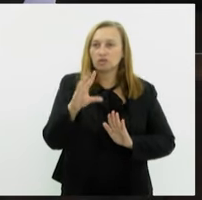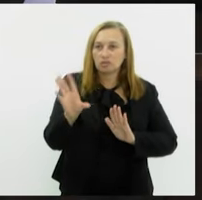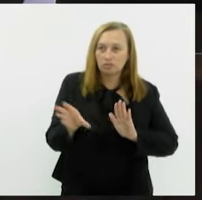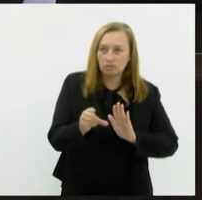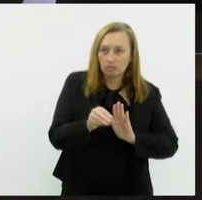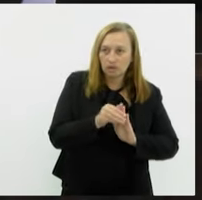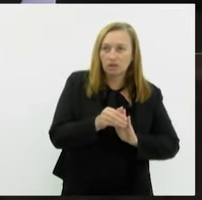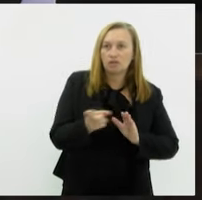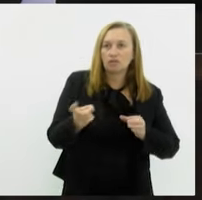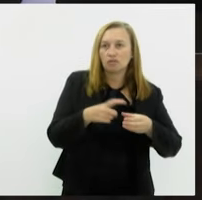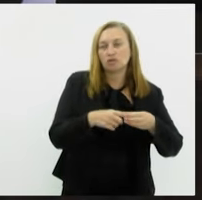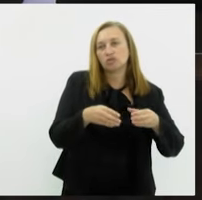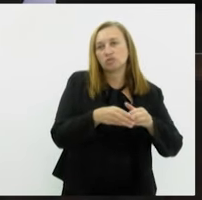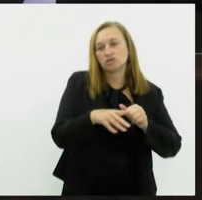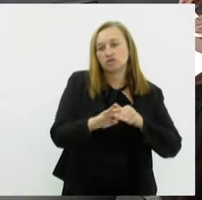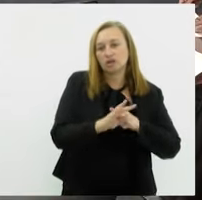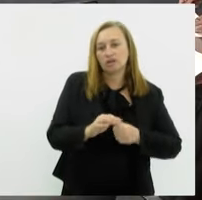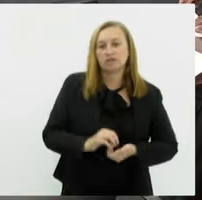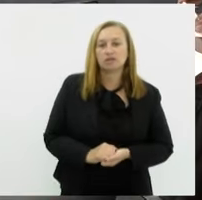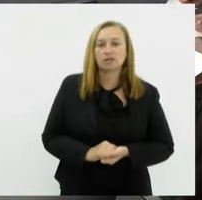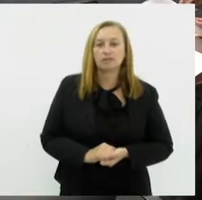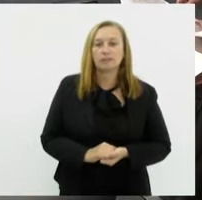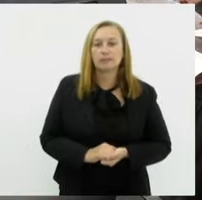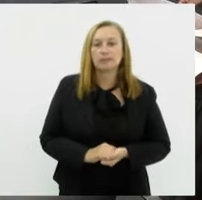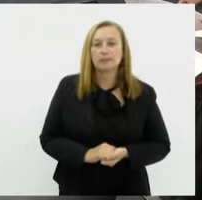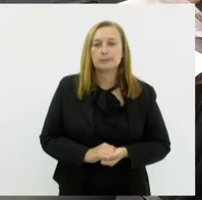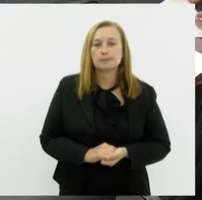comissões técnicas.